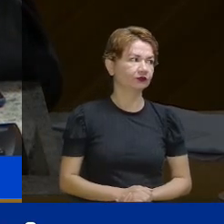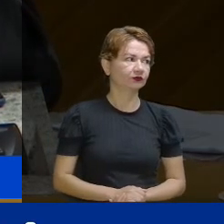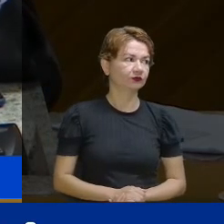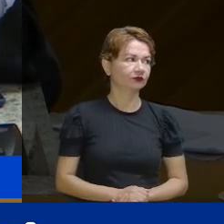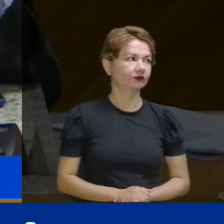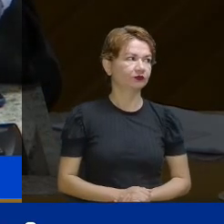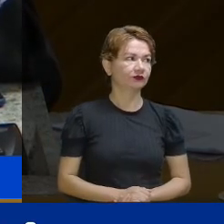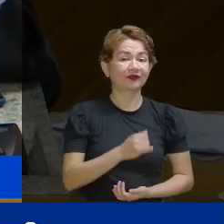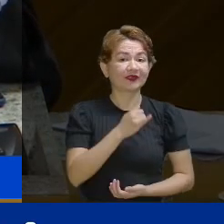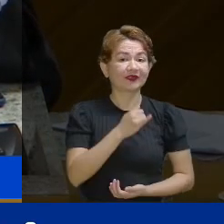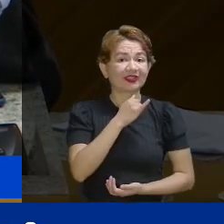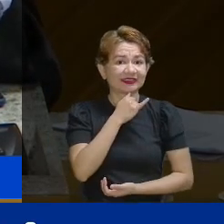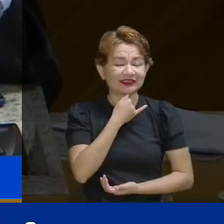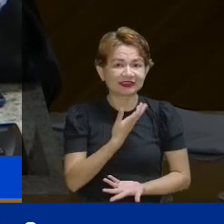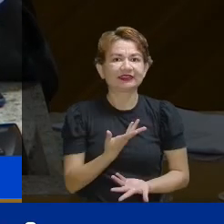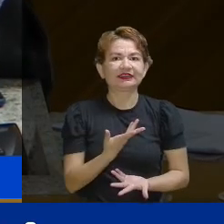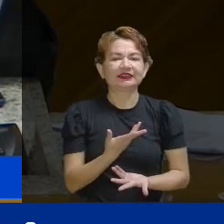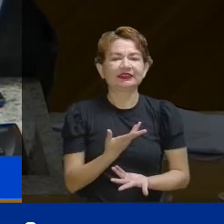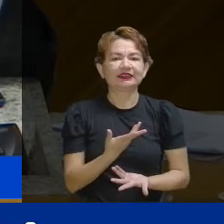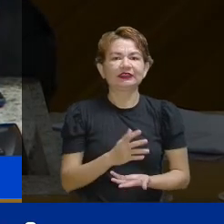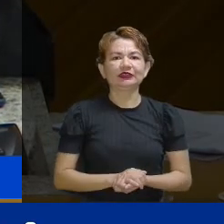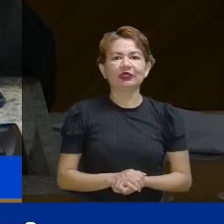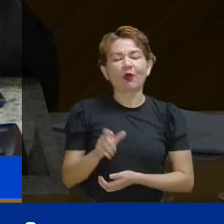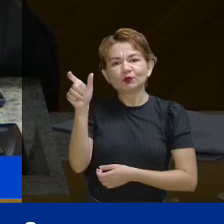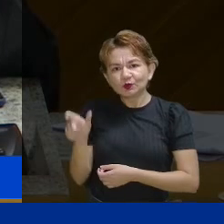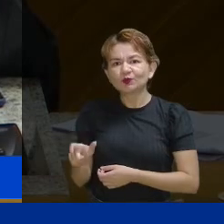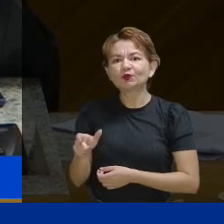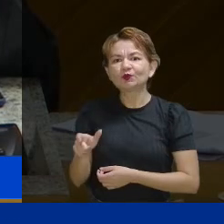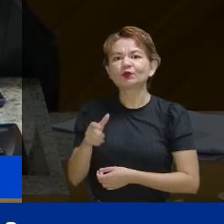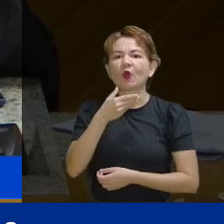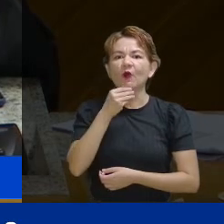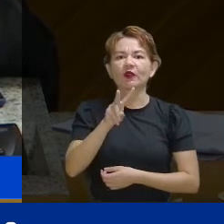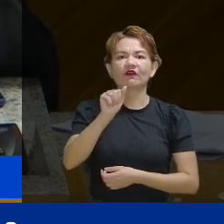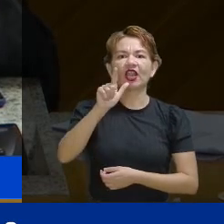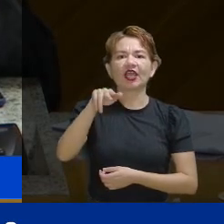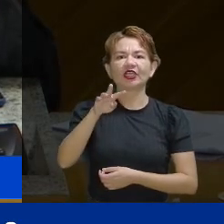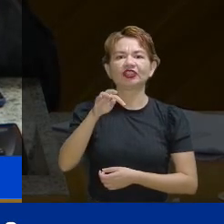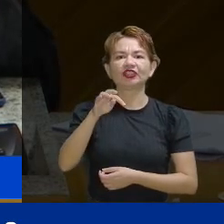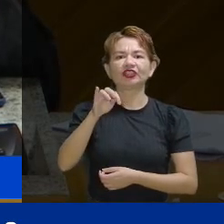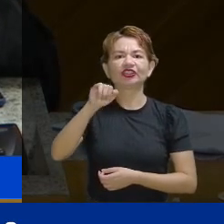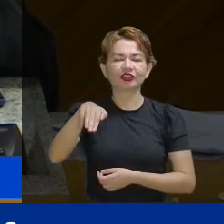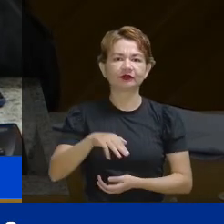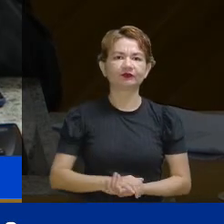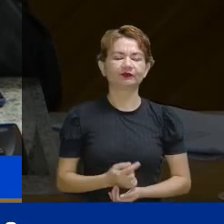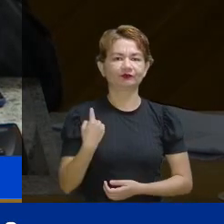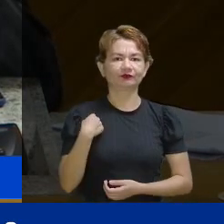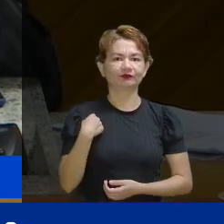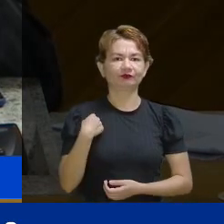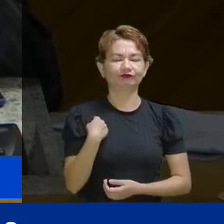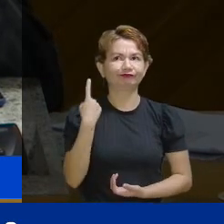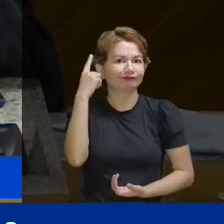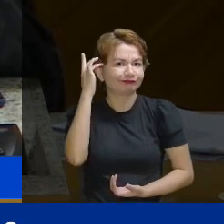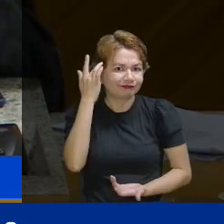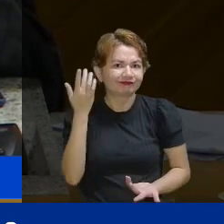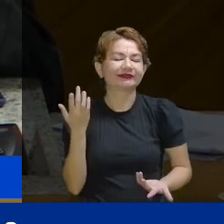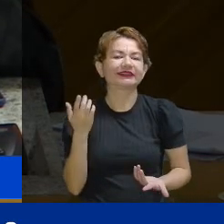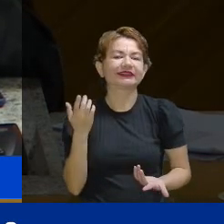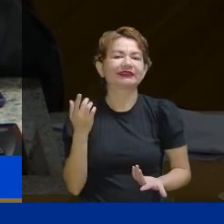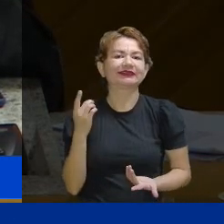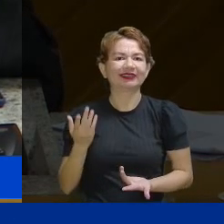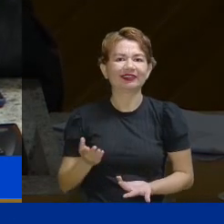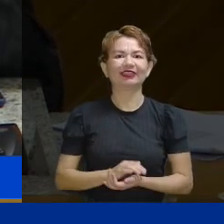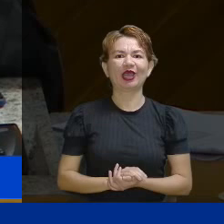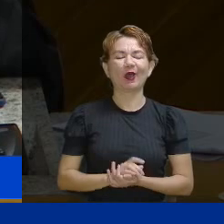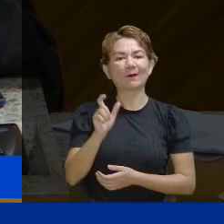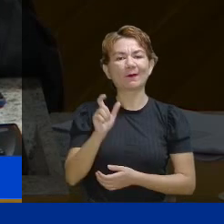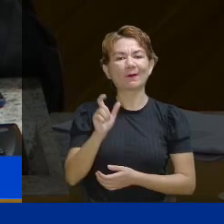Eu lamento que o Valentim não possa estar aqui, viu, doutor Rui, porque eu penso que ele